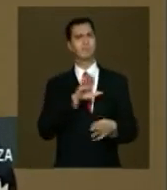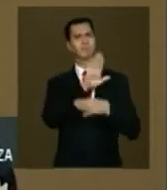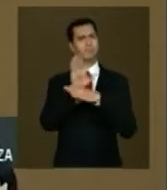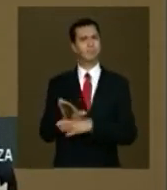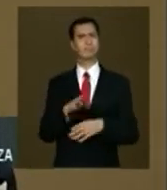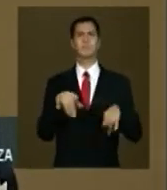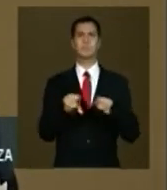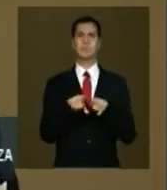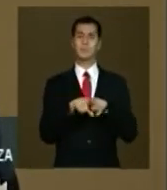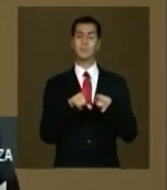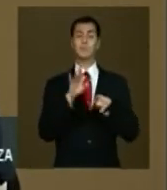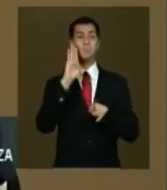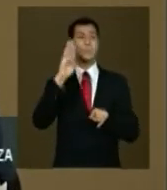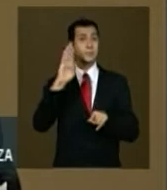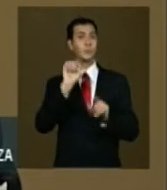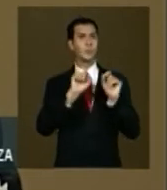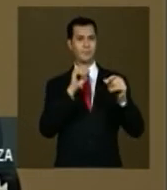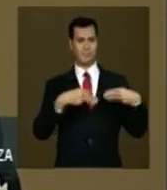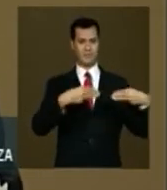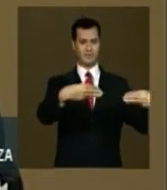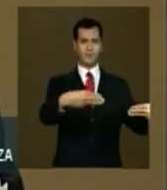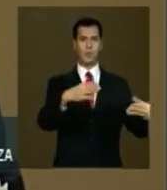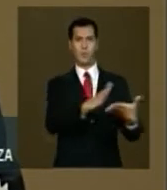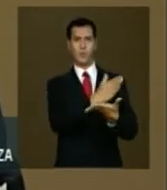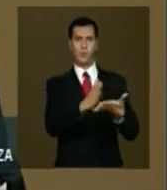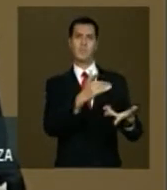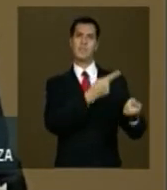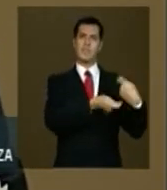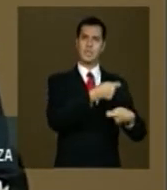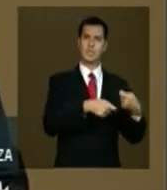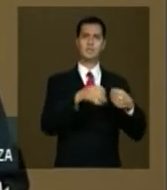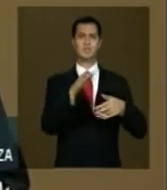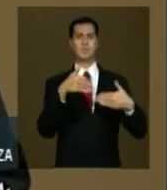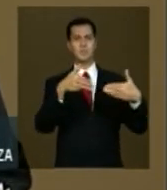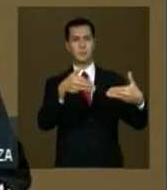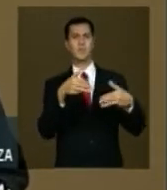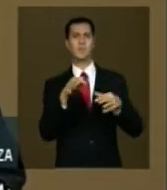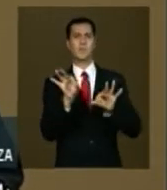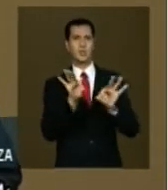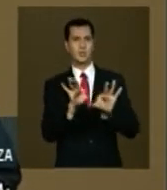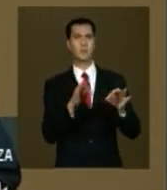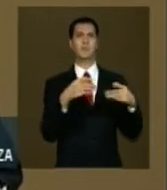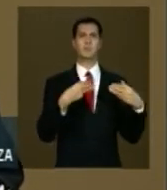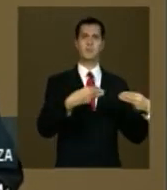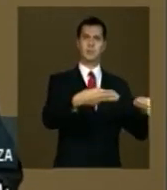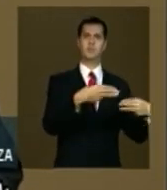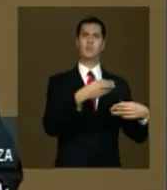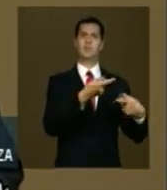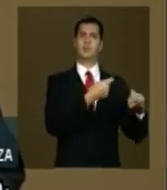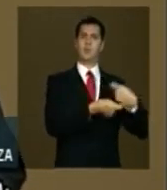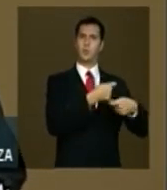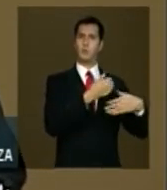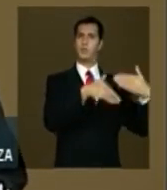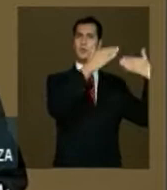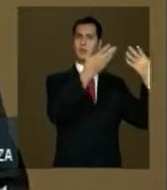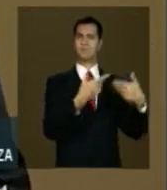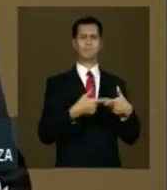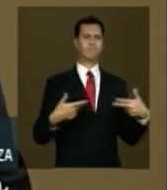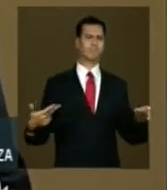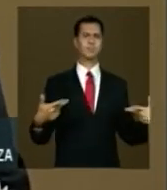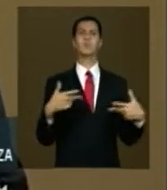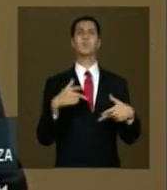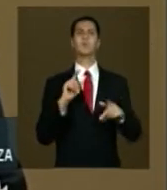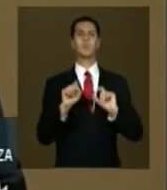Ministérios da área de Finanças da área de planejamento na área de desenvolvimento econômico de que só é